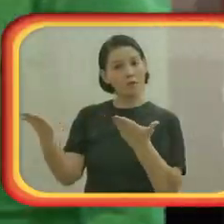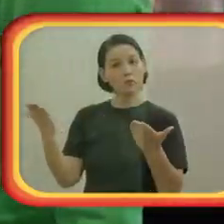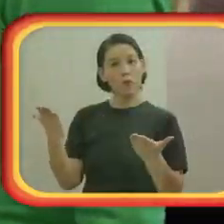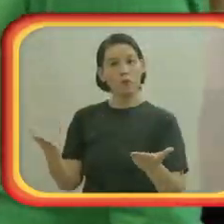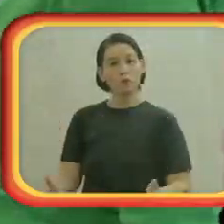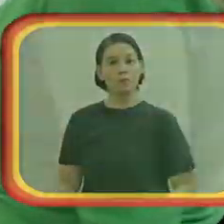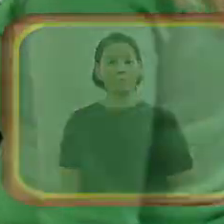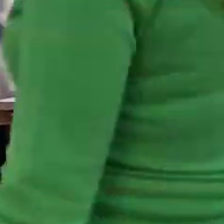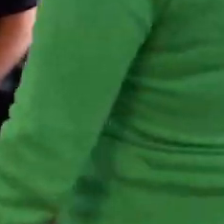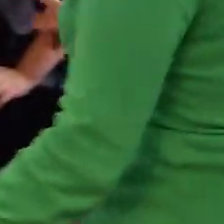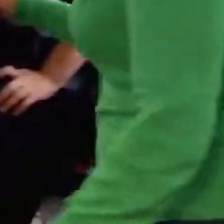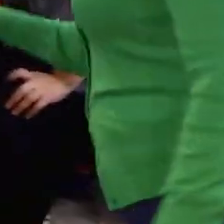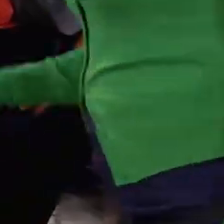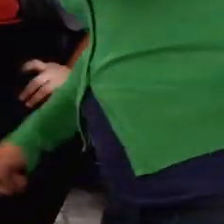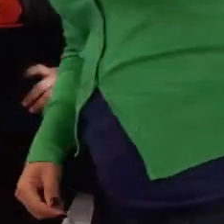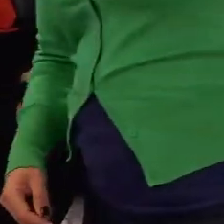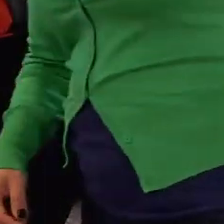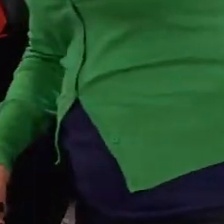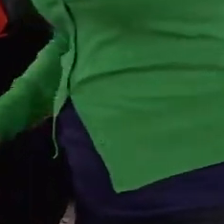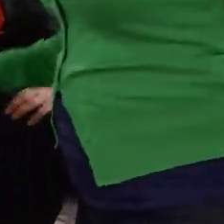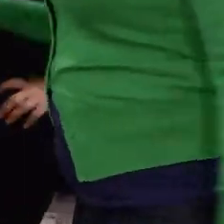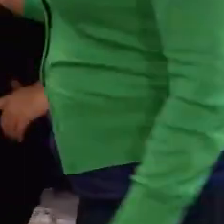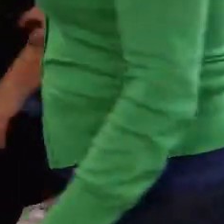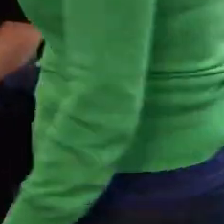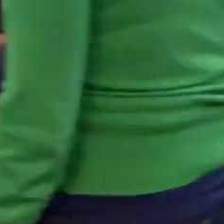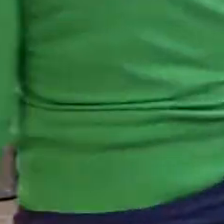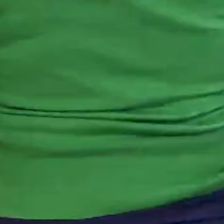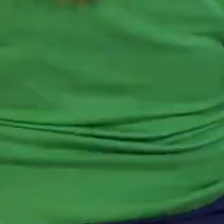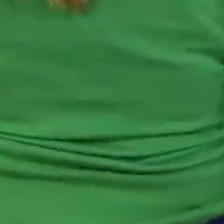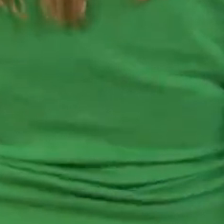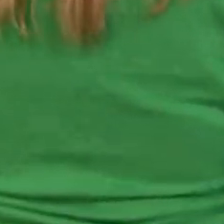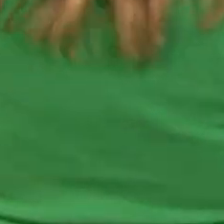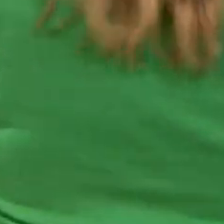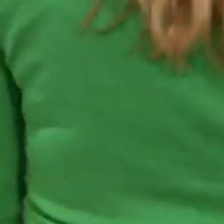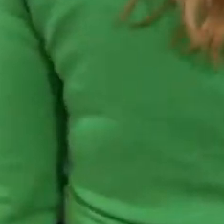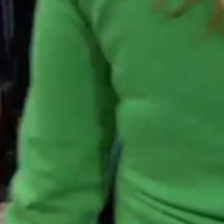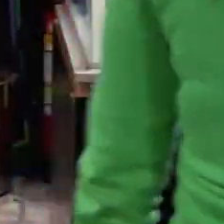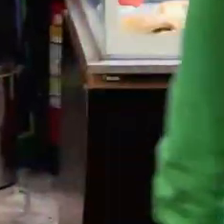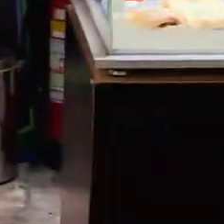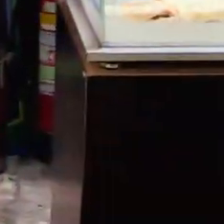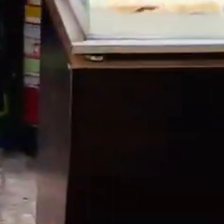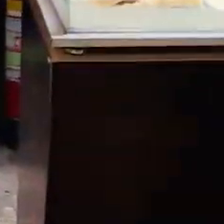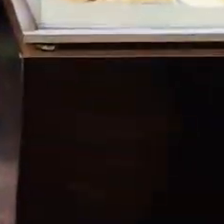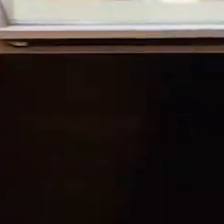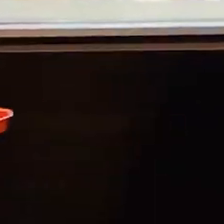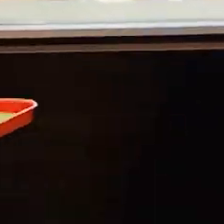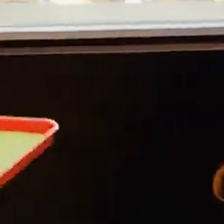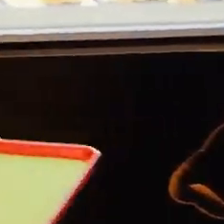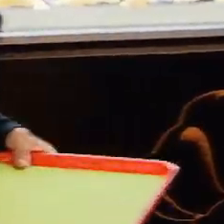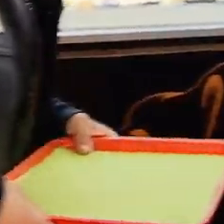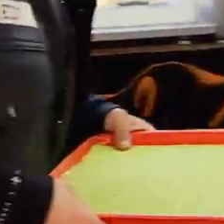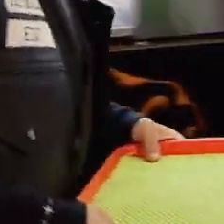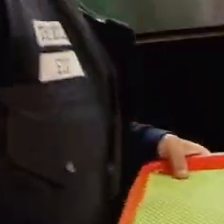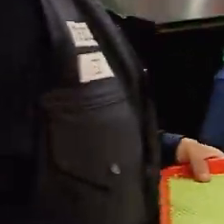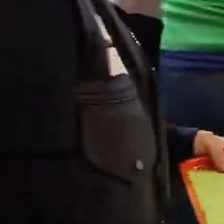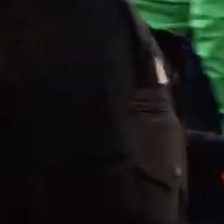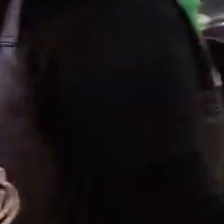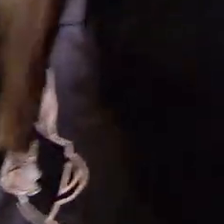usando inclusão, que seja uma coisa natural. Simone dá instruções a Maria Carolina e outra jovem com síndrome de